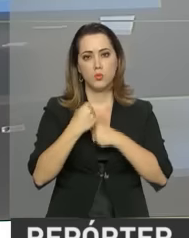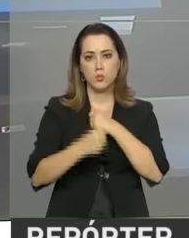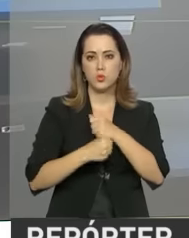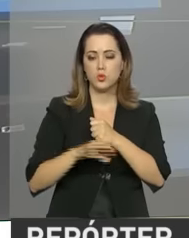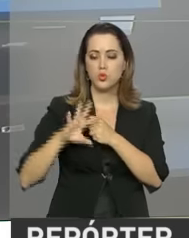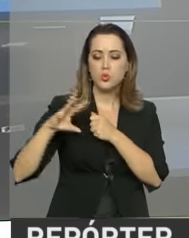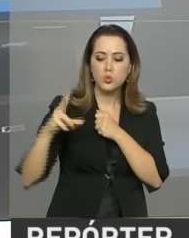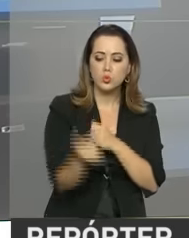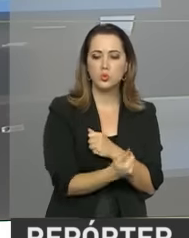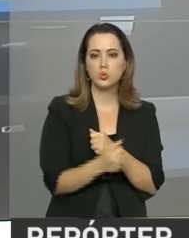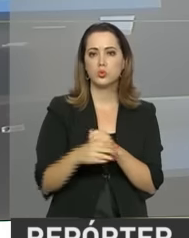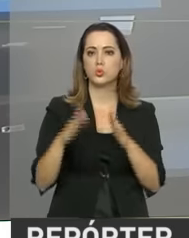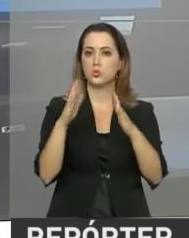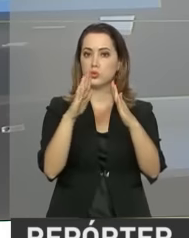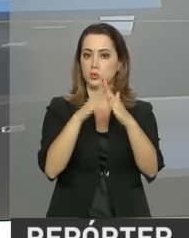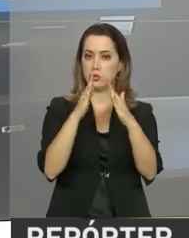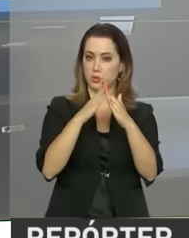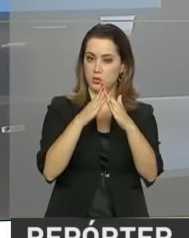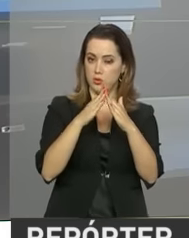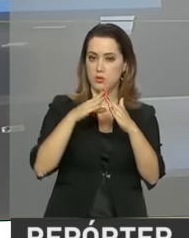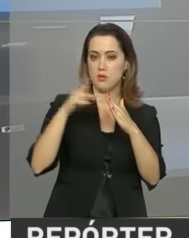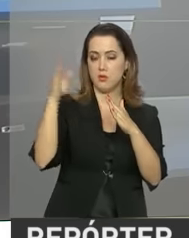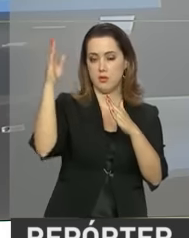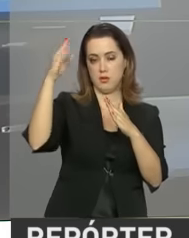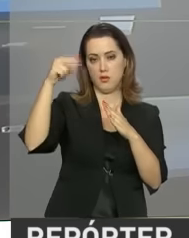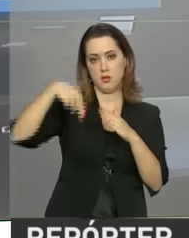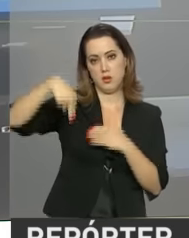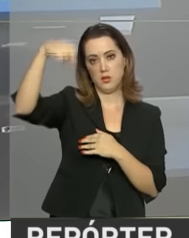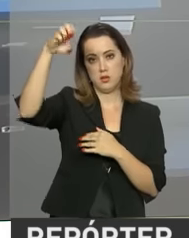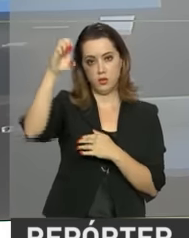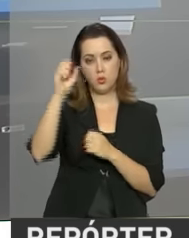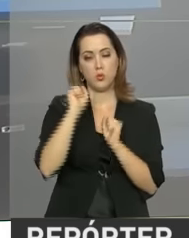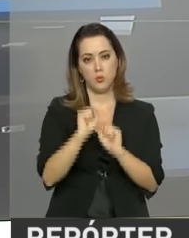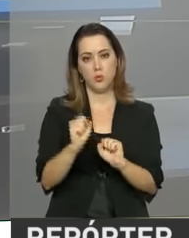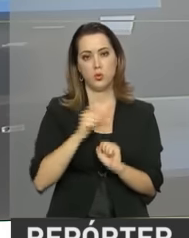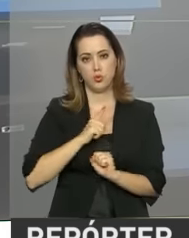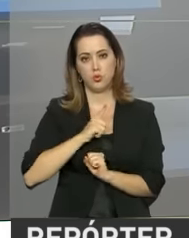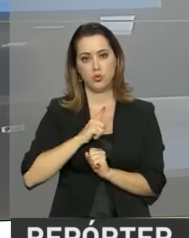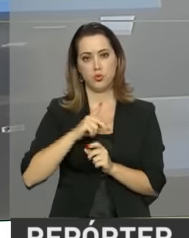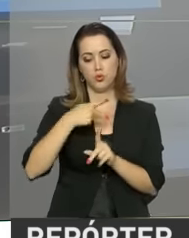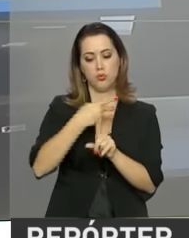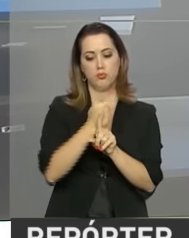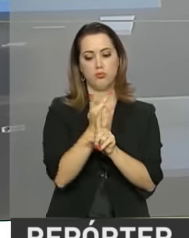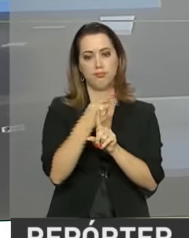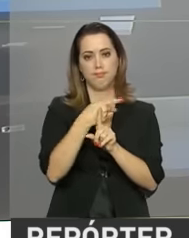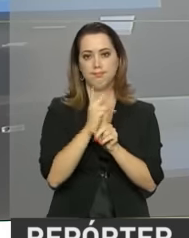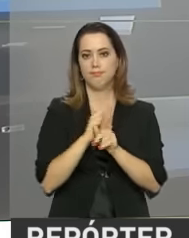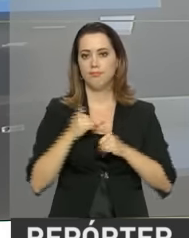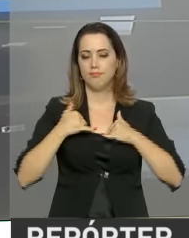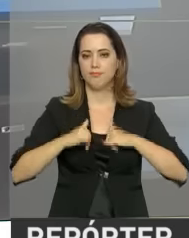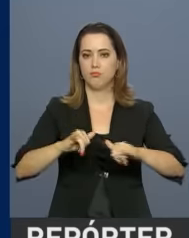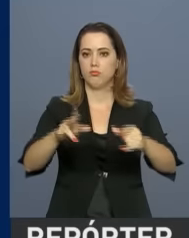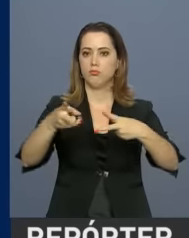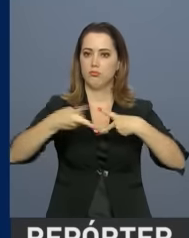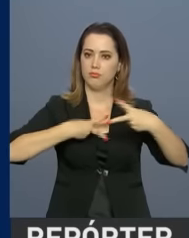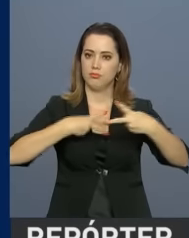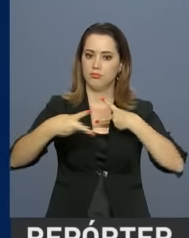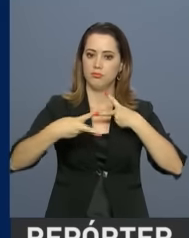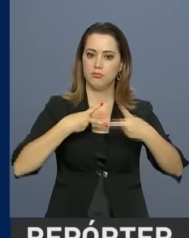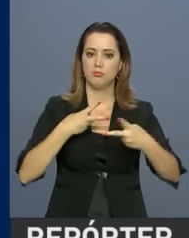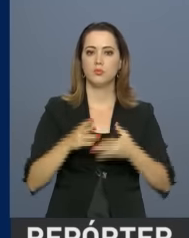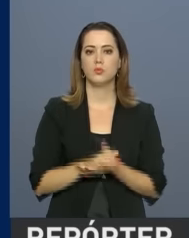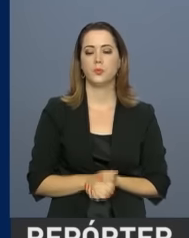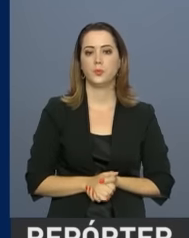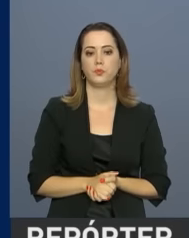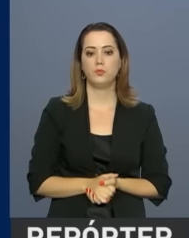todas as residências do nordeste do país poderão ser abastecidas por energia elétrica gerada pela força dos Ventos